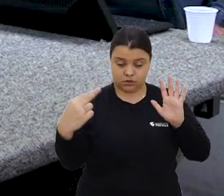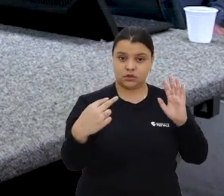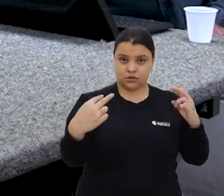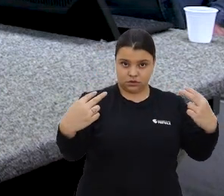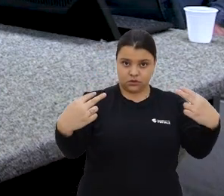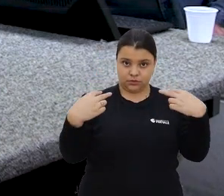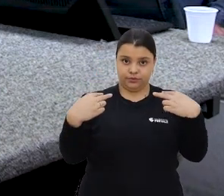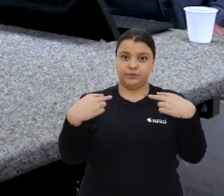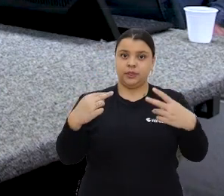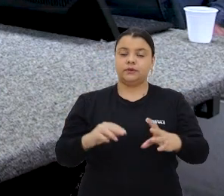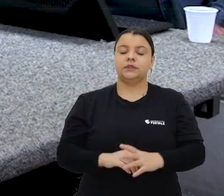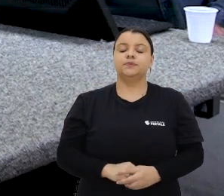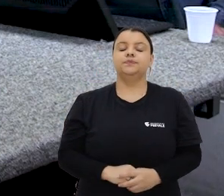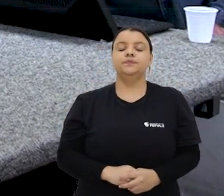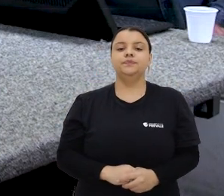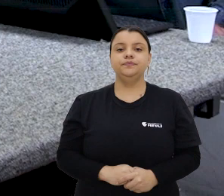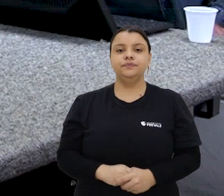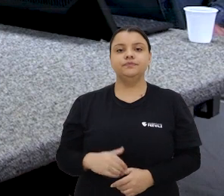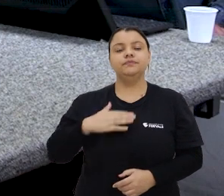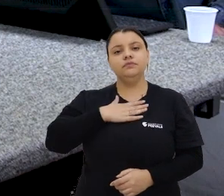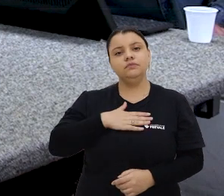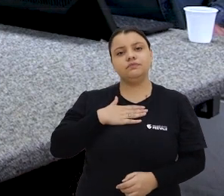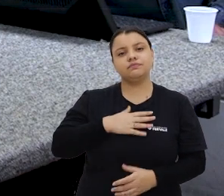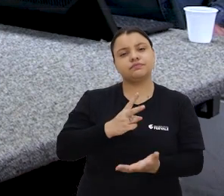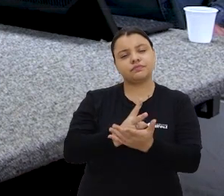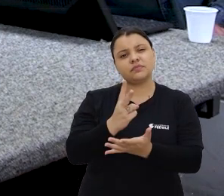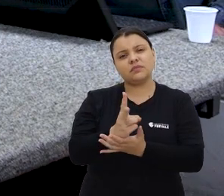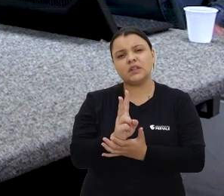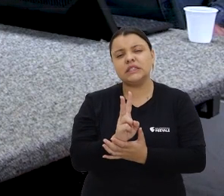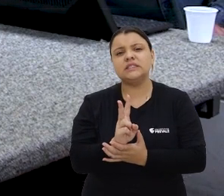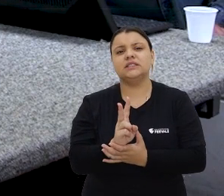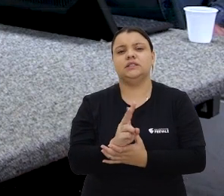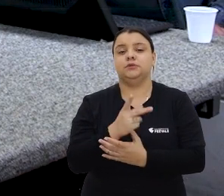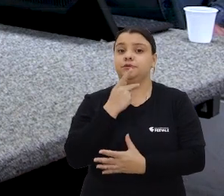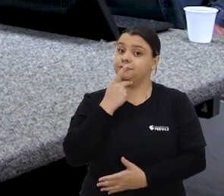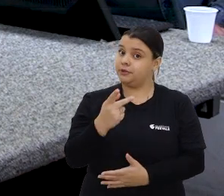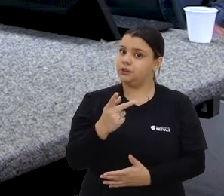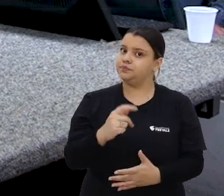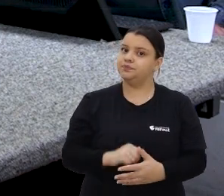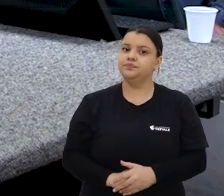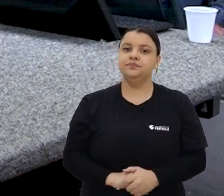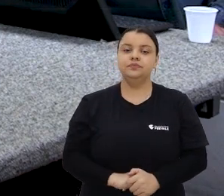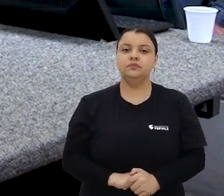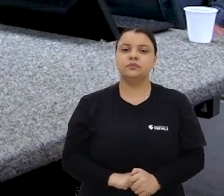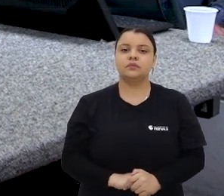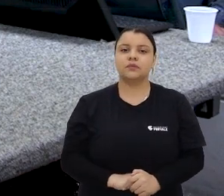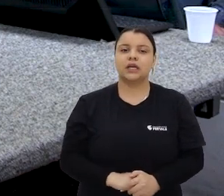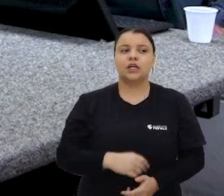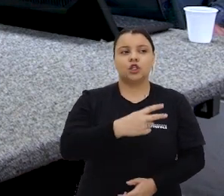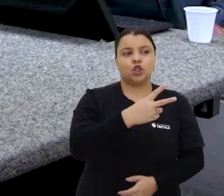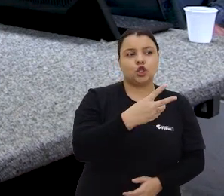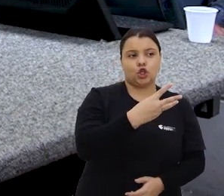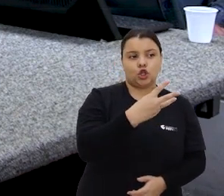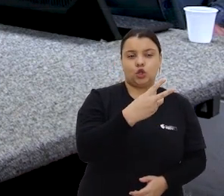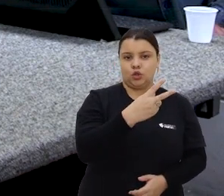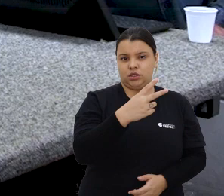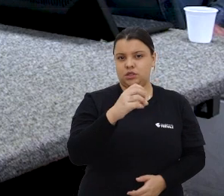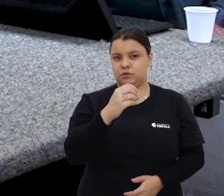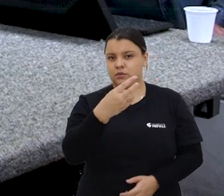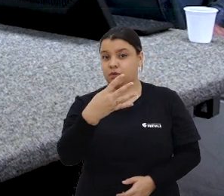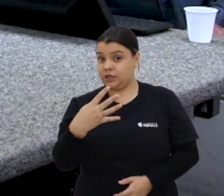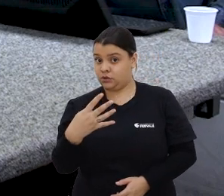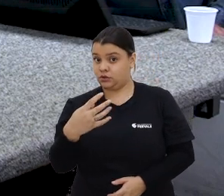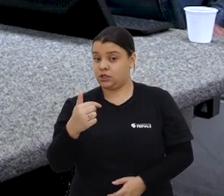assistindo, eu gosto sempre de dizer isso. Desde 2014, eu sou visto como